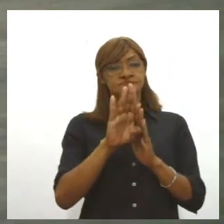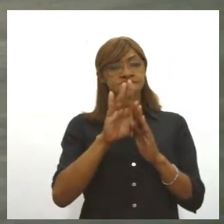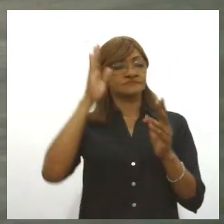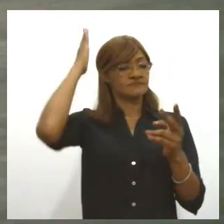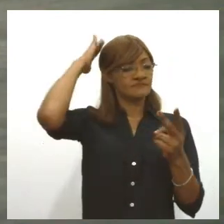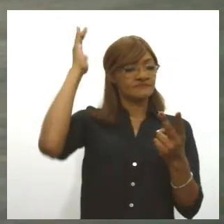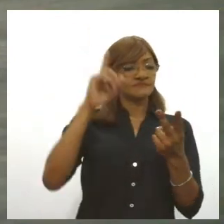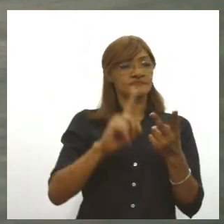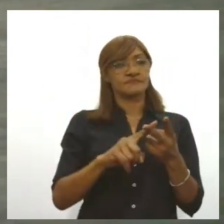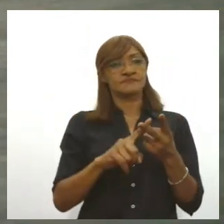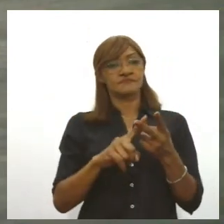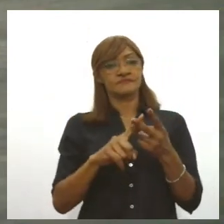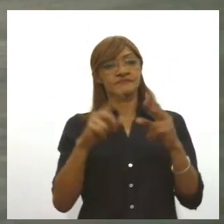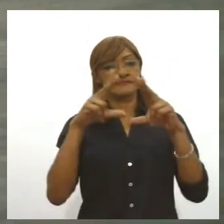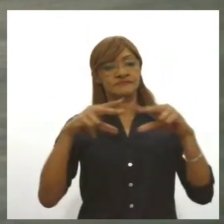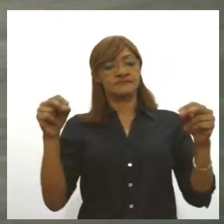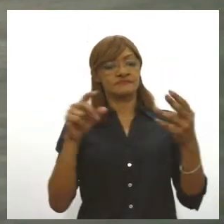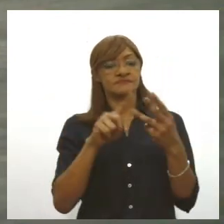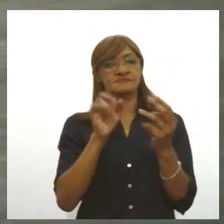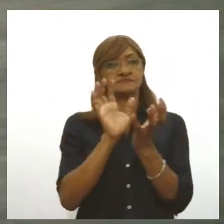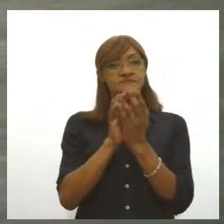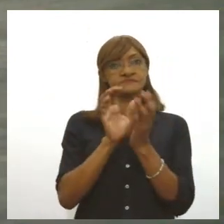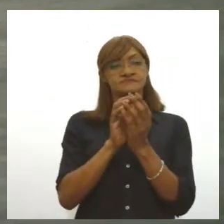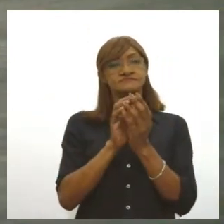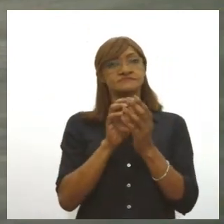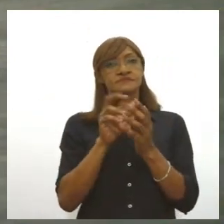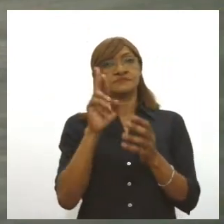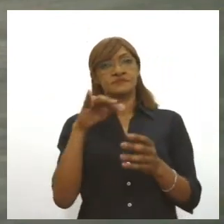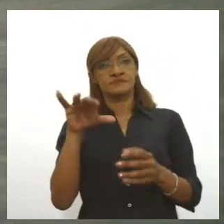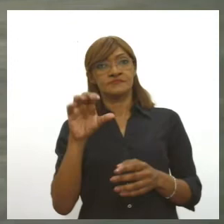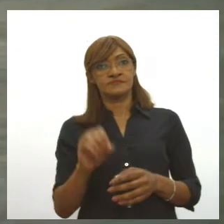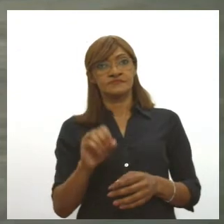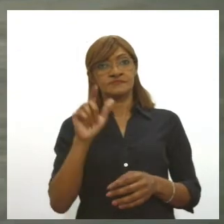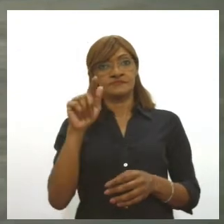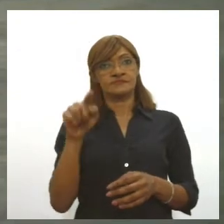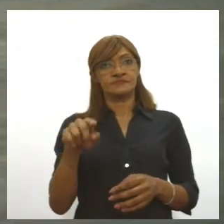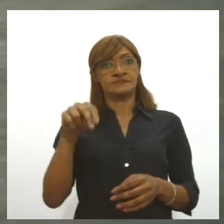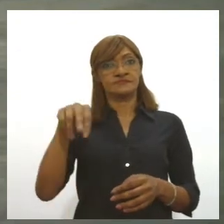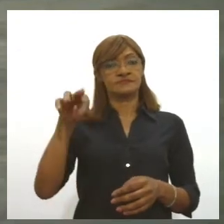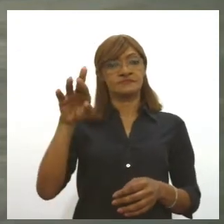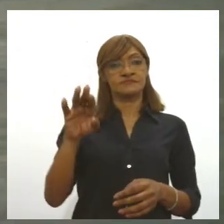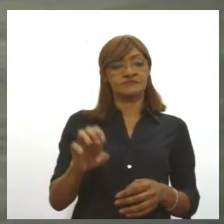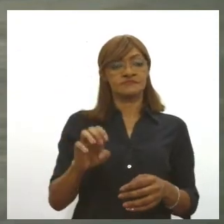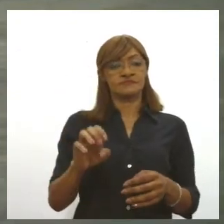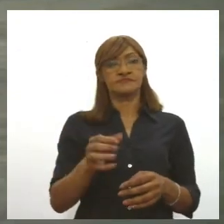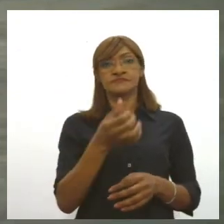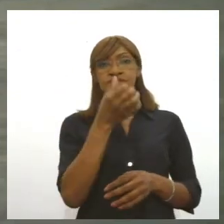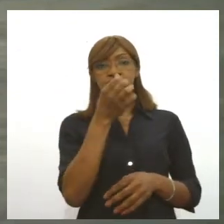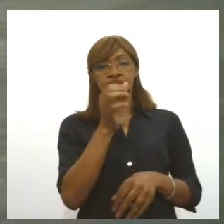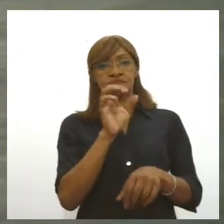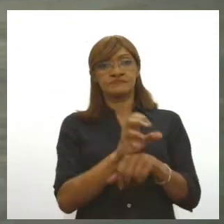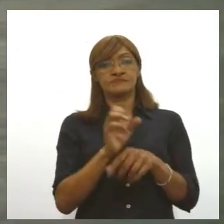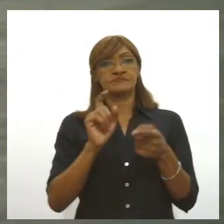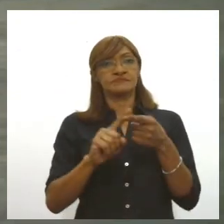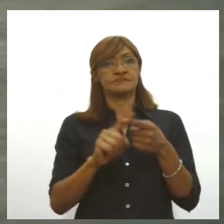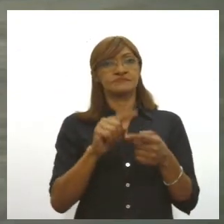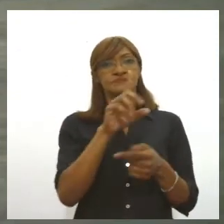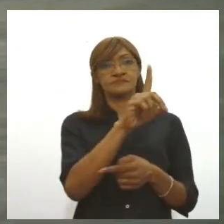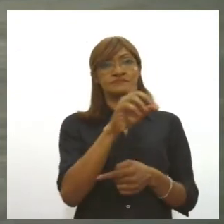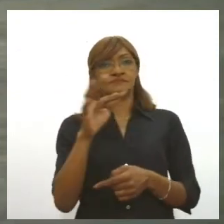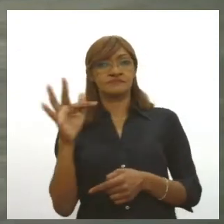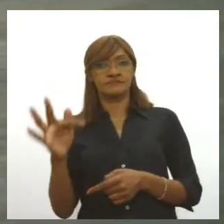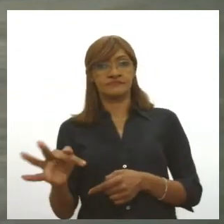Catarina, Pernambuco, Rio Grande do Norte. Em estabilidade, 6 estados, mais o Distrito Federal. Em queda,